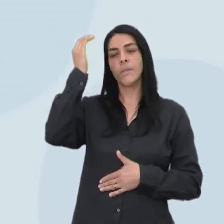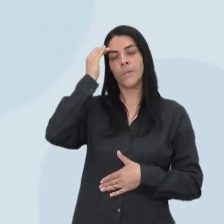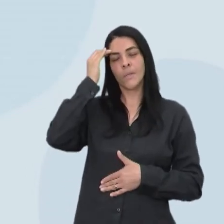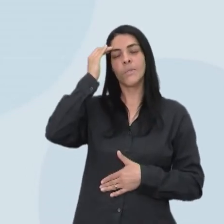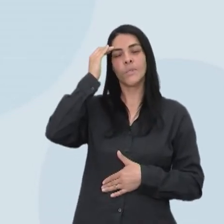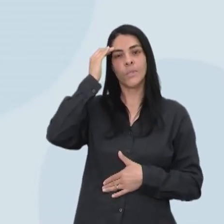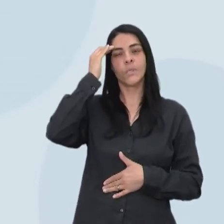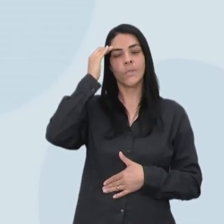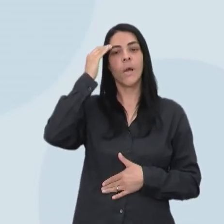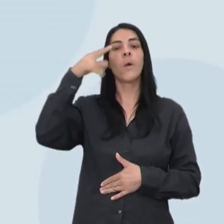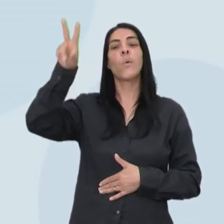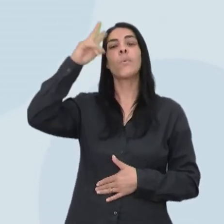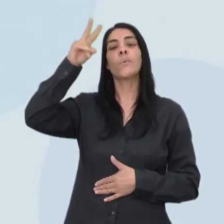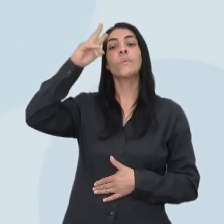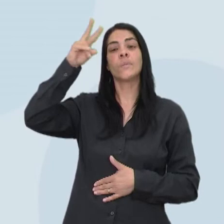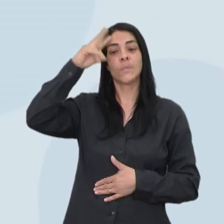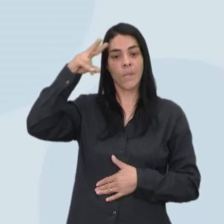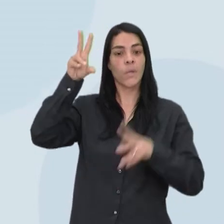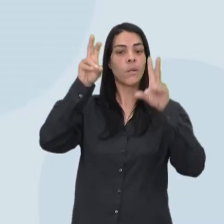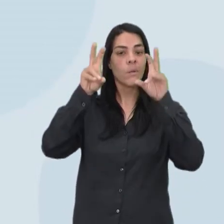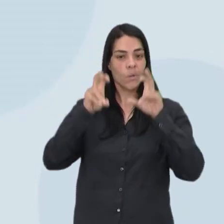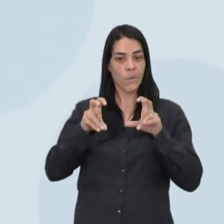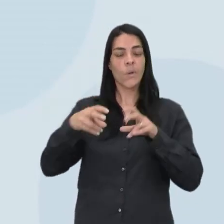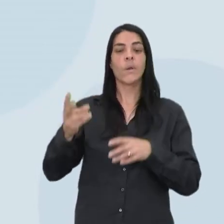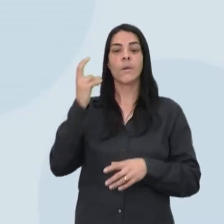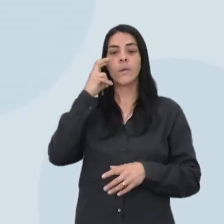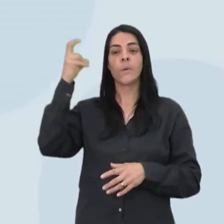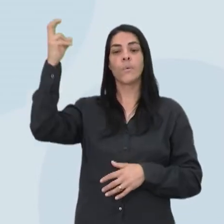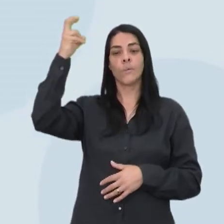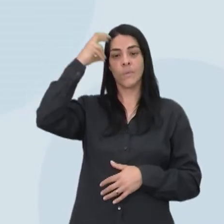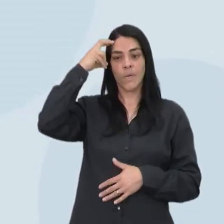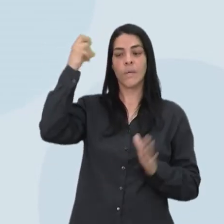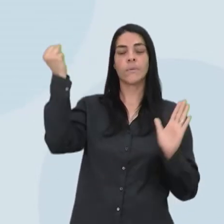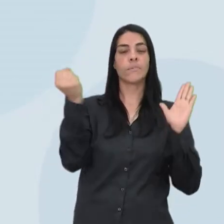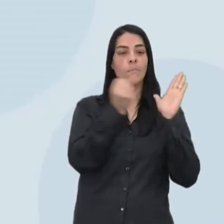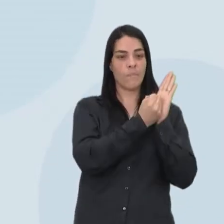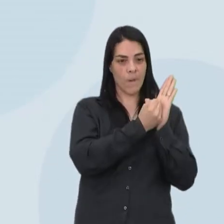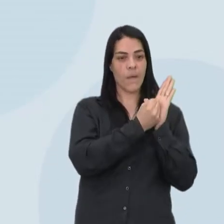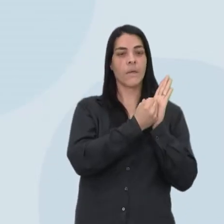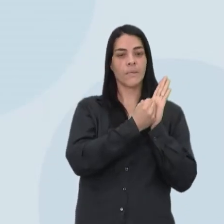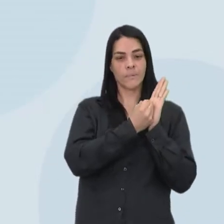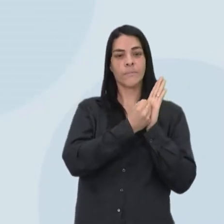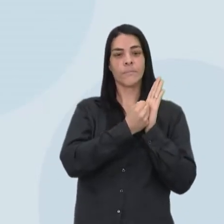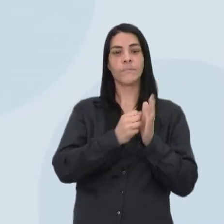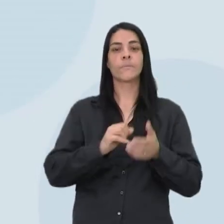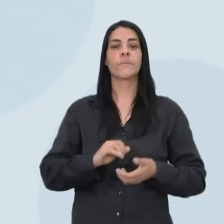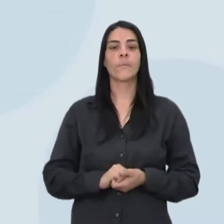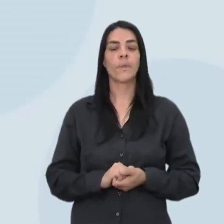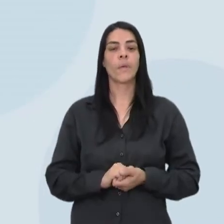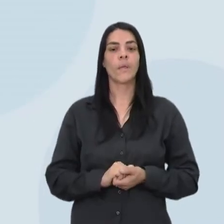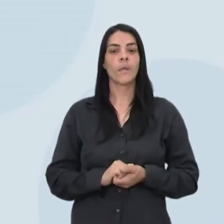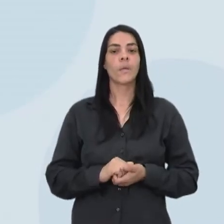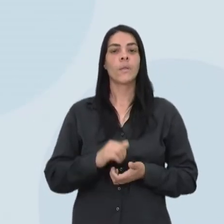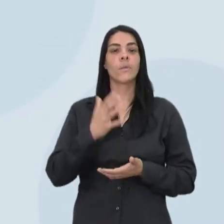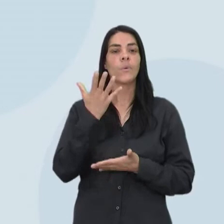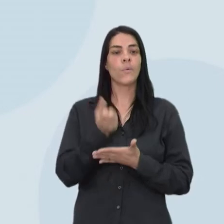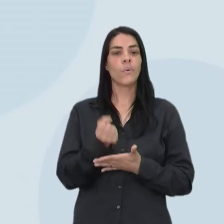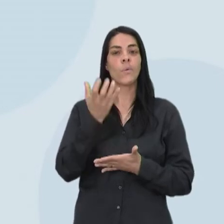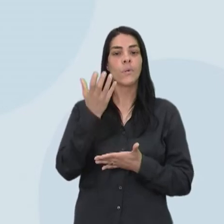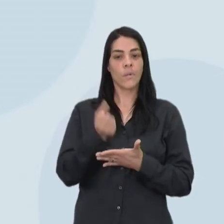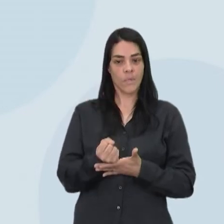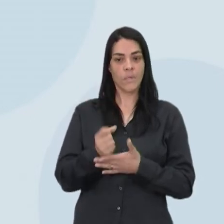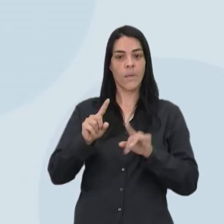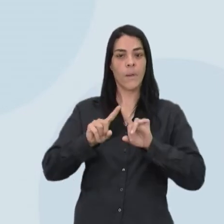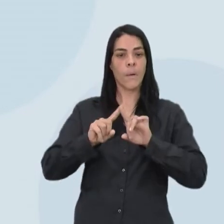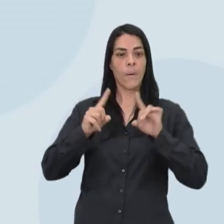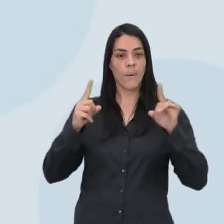fenômeno histórico e cultural, com origem no colonialismo, mas que se manteve após